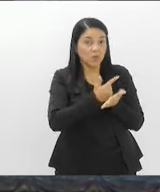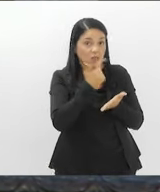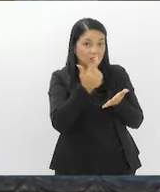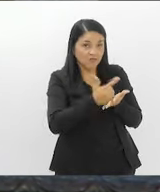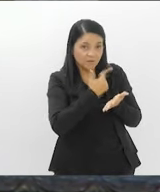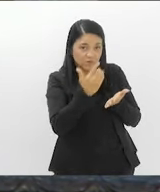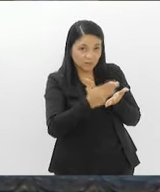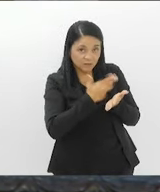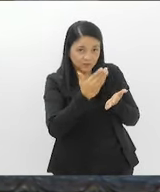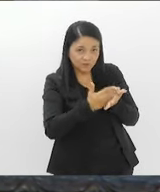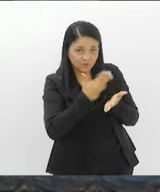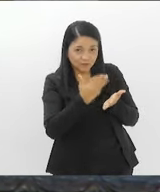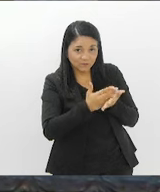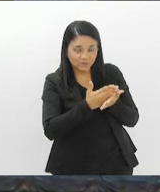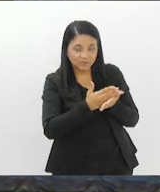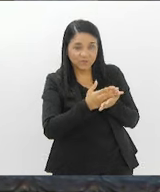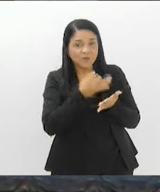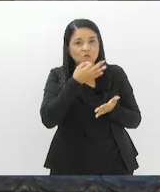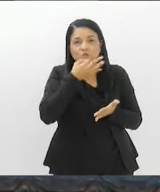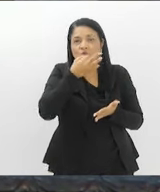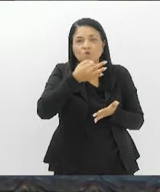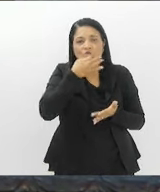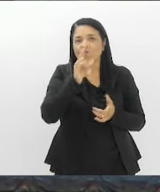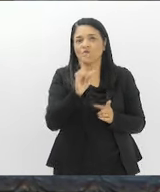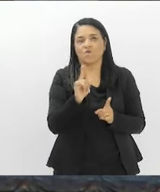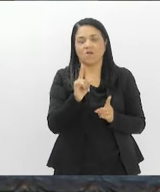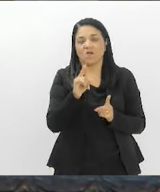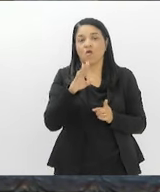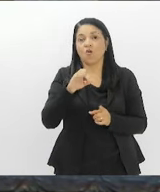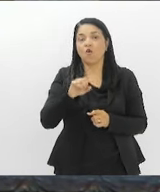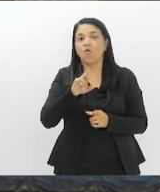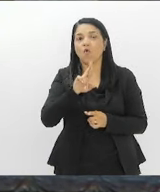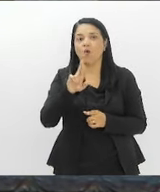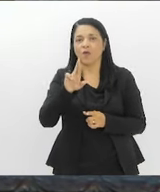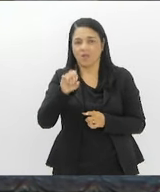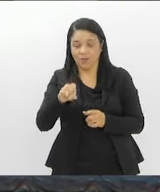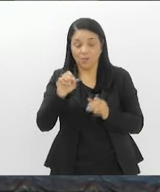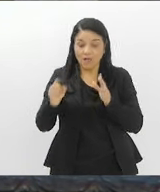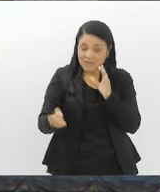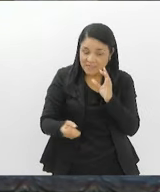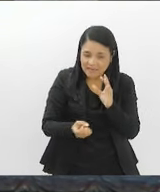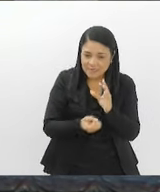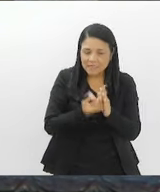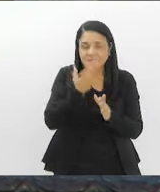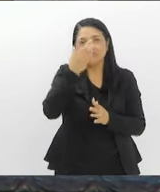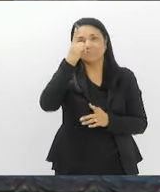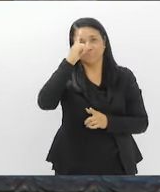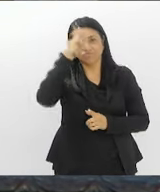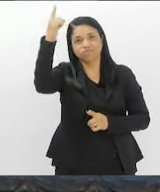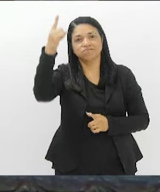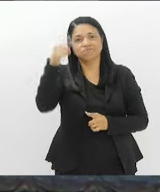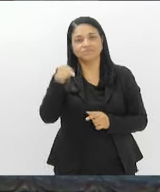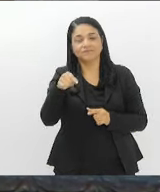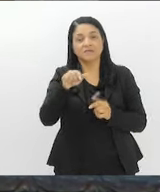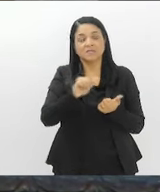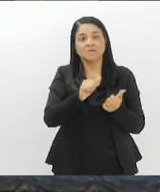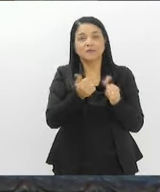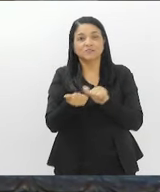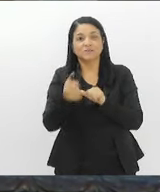não cita o Correio da Manhã propriamente. Ele cria um jornal e batiza de O